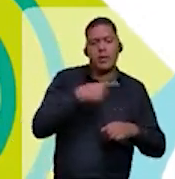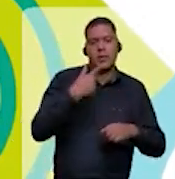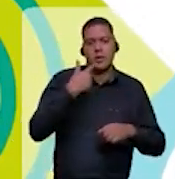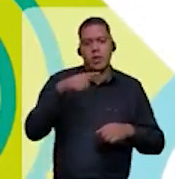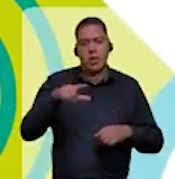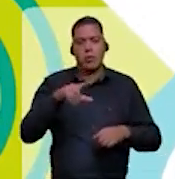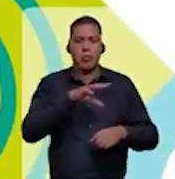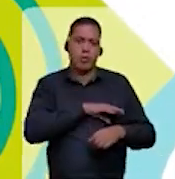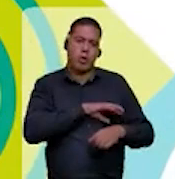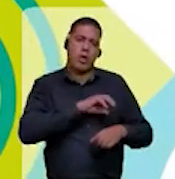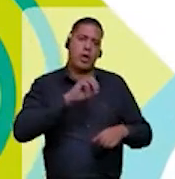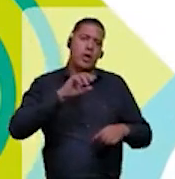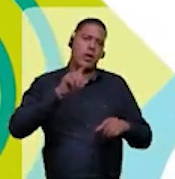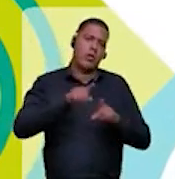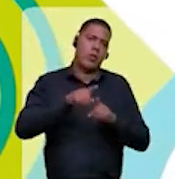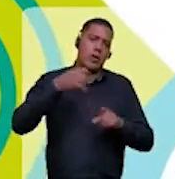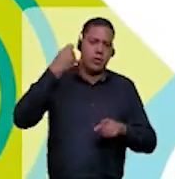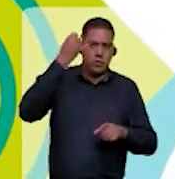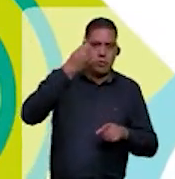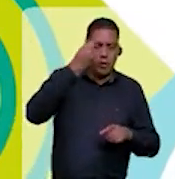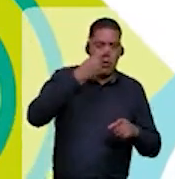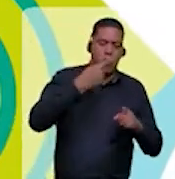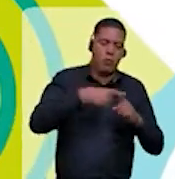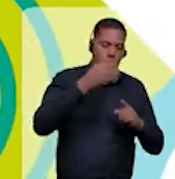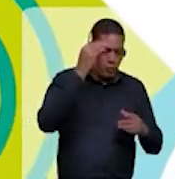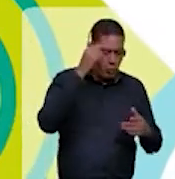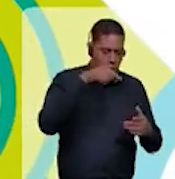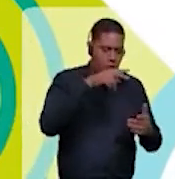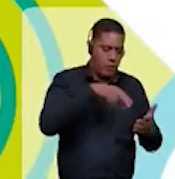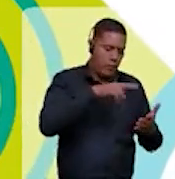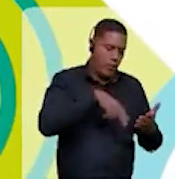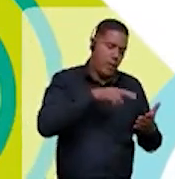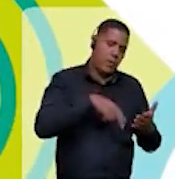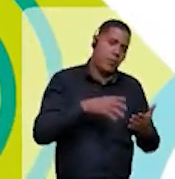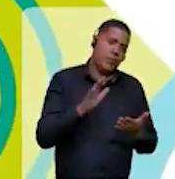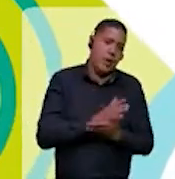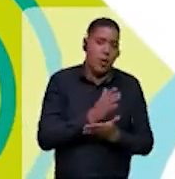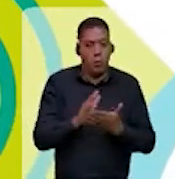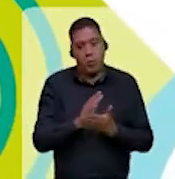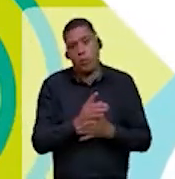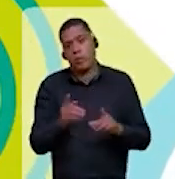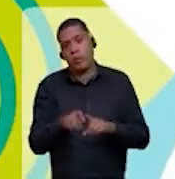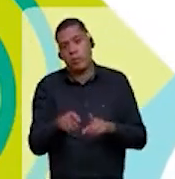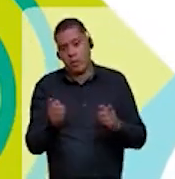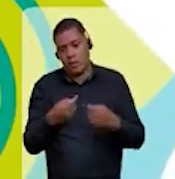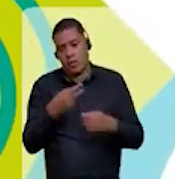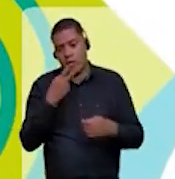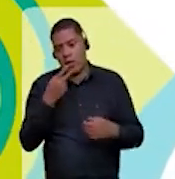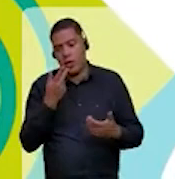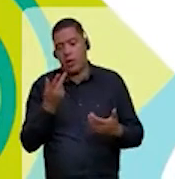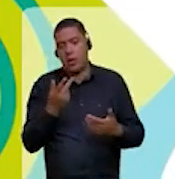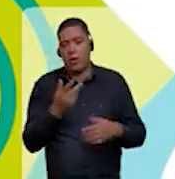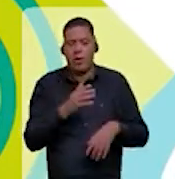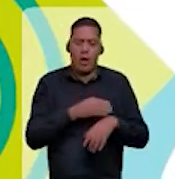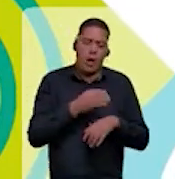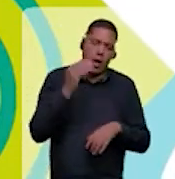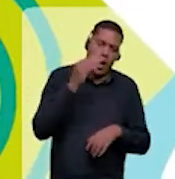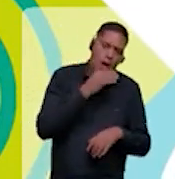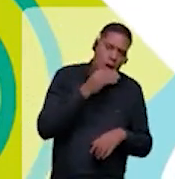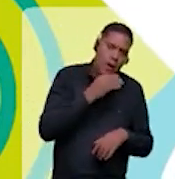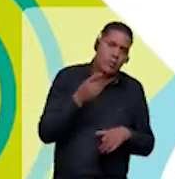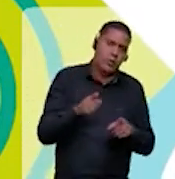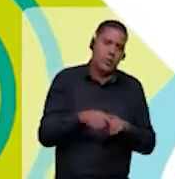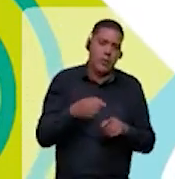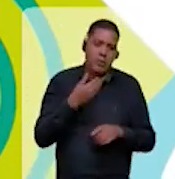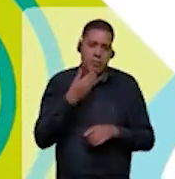e Espanhola através da literatura algumas delas que poderia se citar de modo muito breve pedem